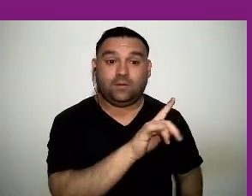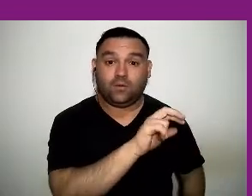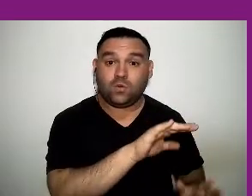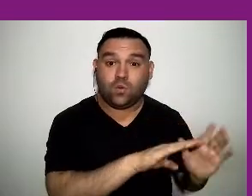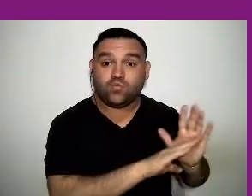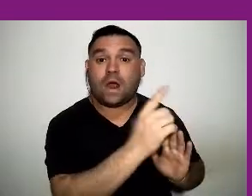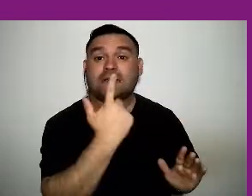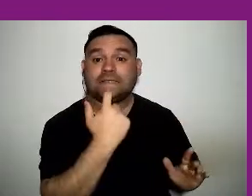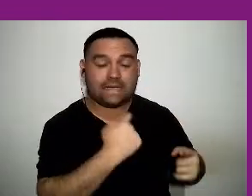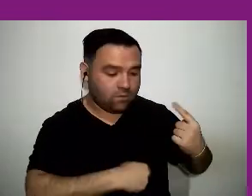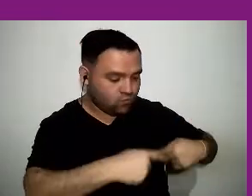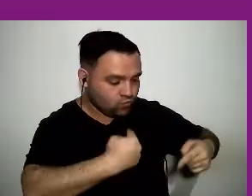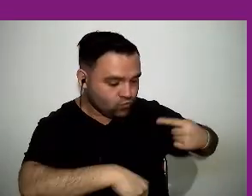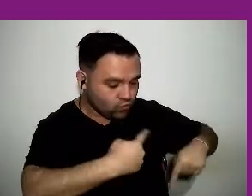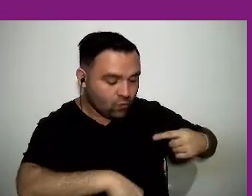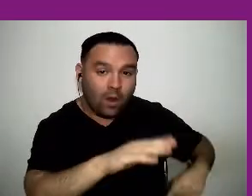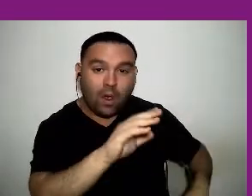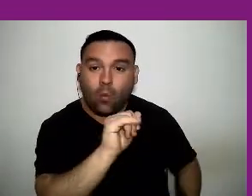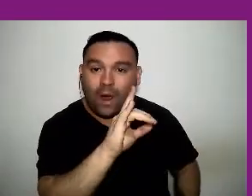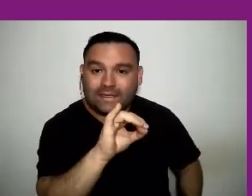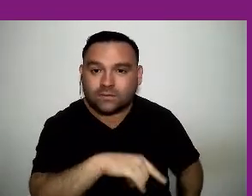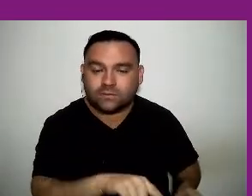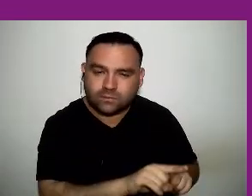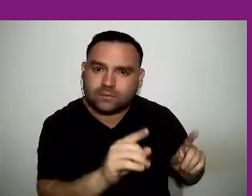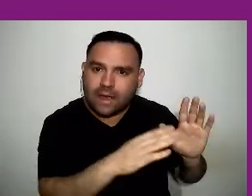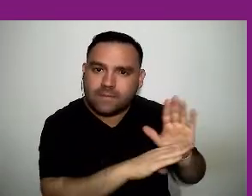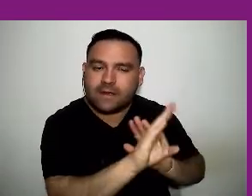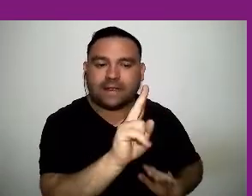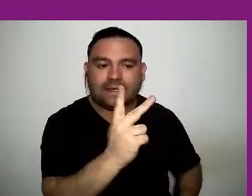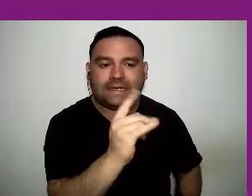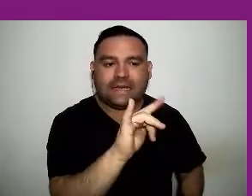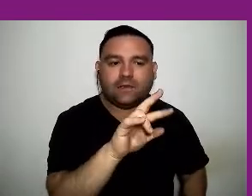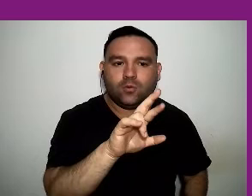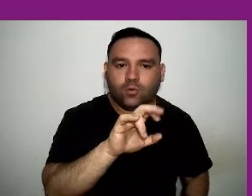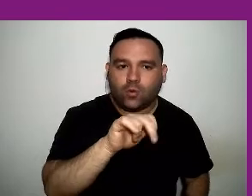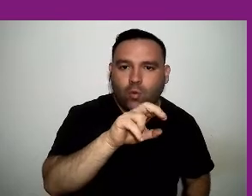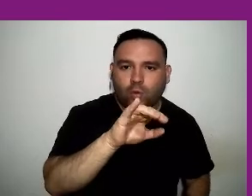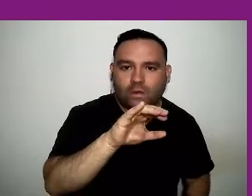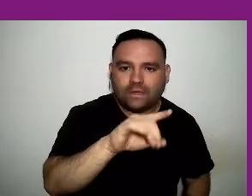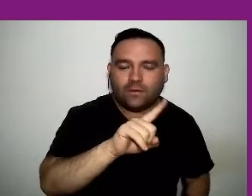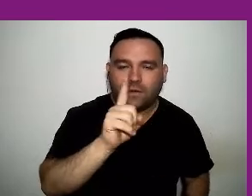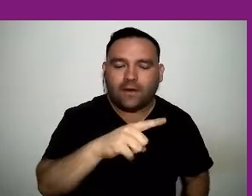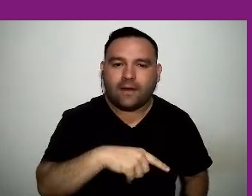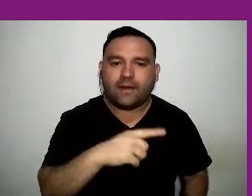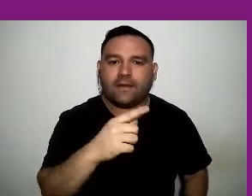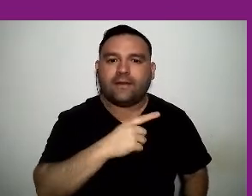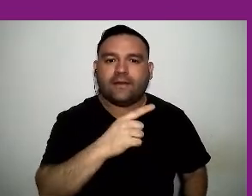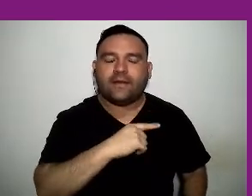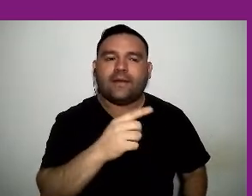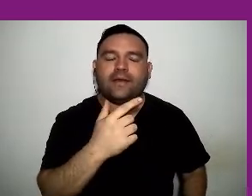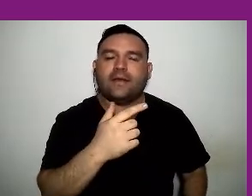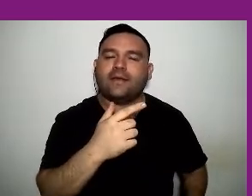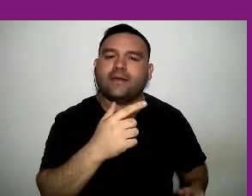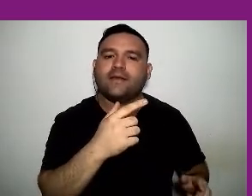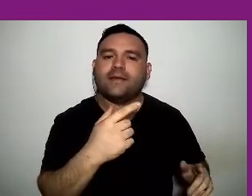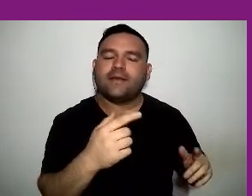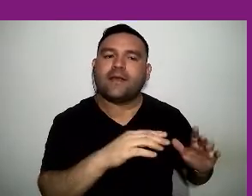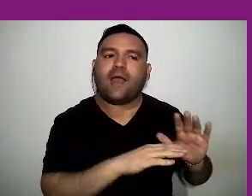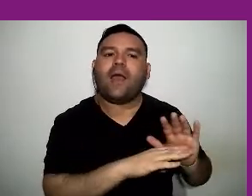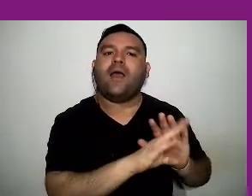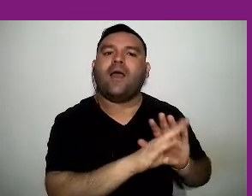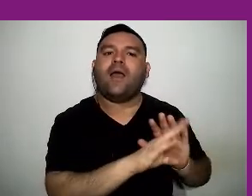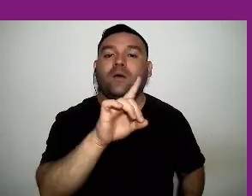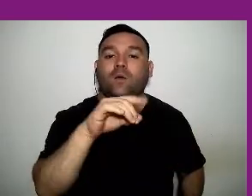no sangue. O aumento de ácido hialurônico, que é um glicosaminoglicano, ele aumenta